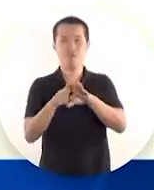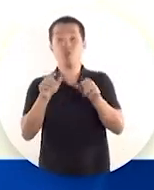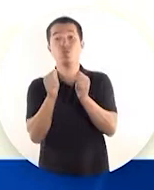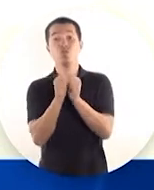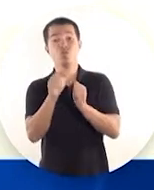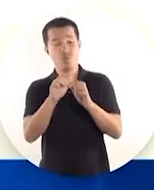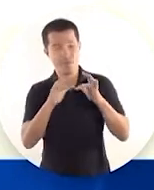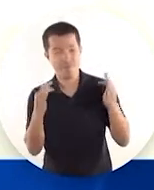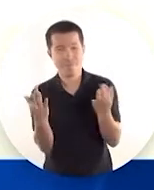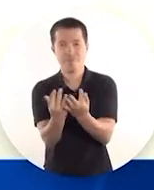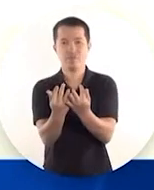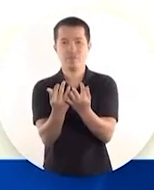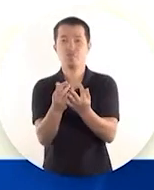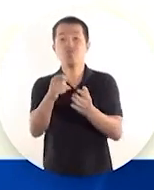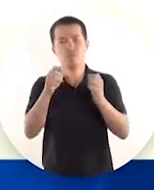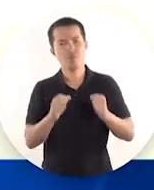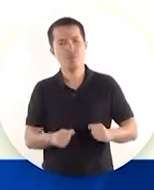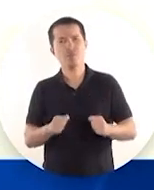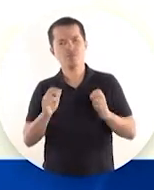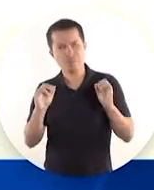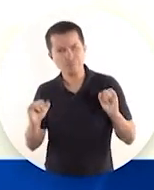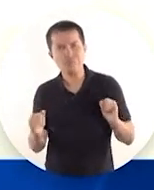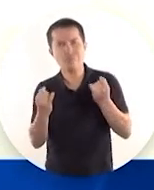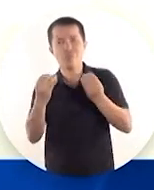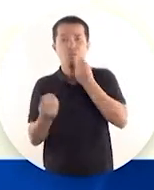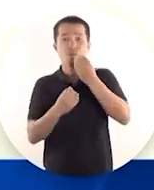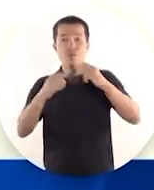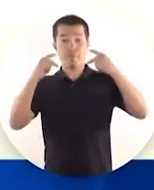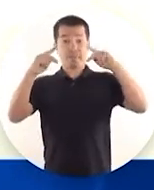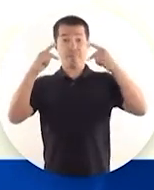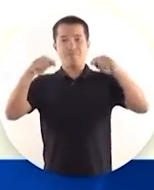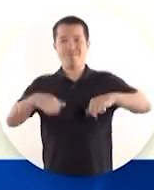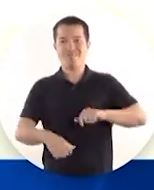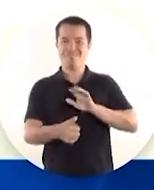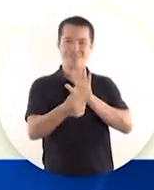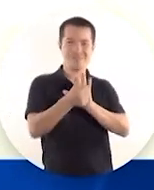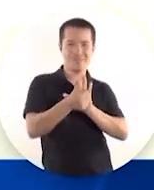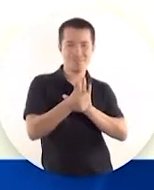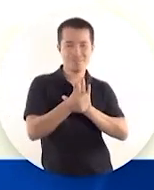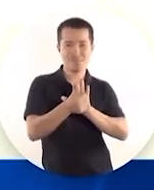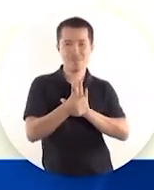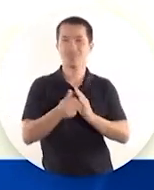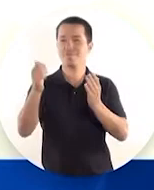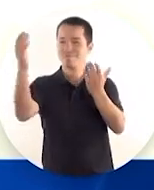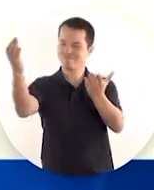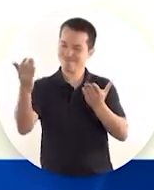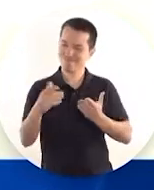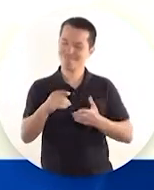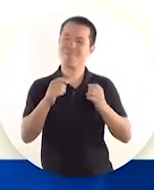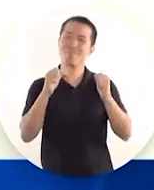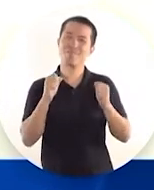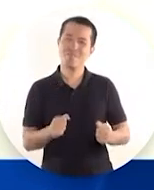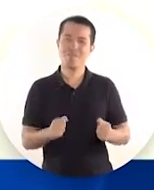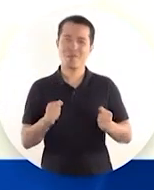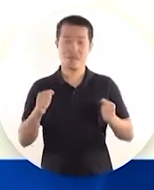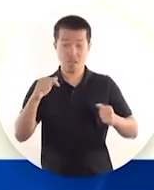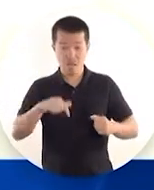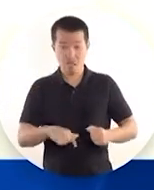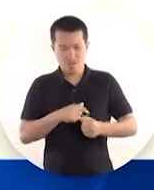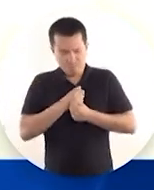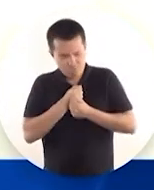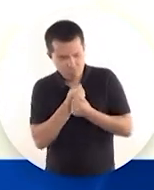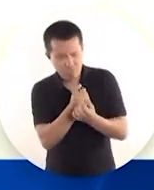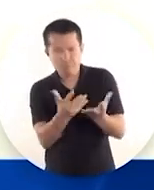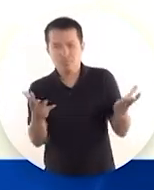família, através de trechos das mensagens pregadas aqui nos cultos da Primeira Igreja Batista de Curitiba. Você é muito bem-vindo para abrir o